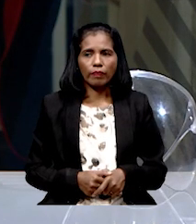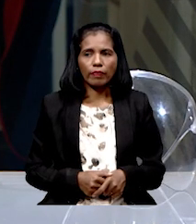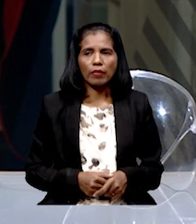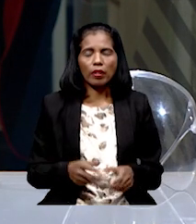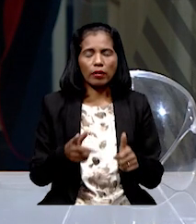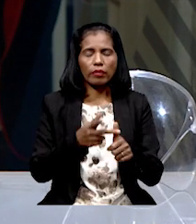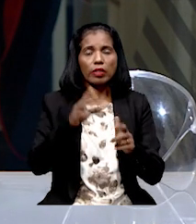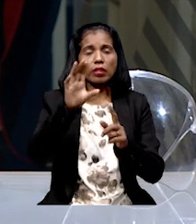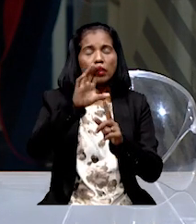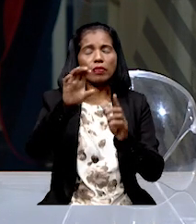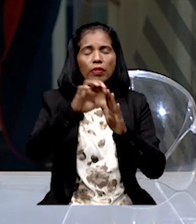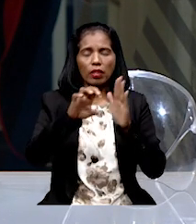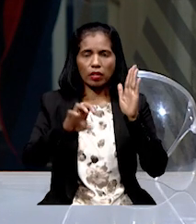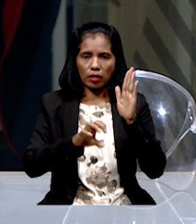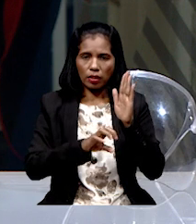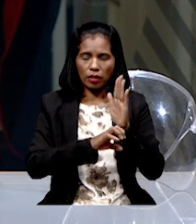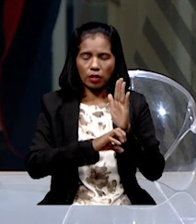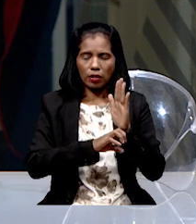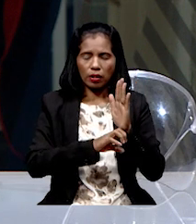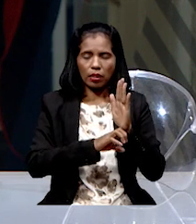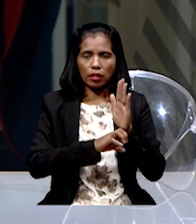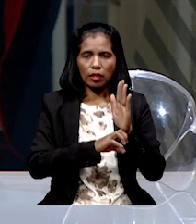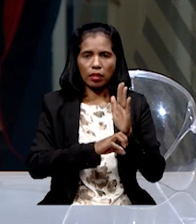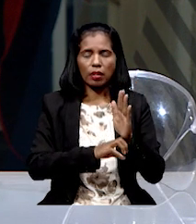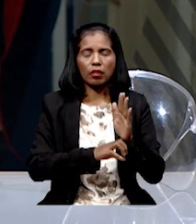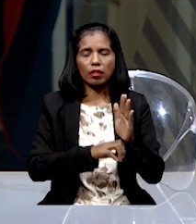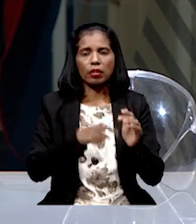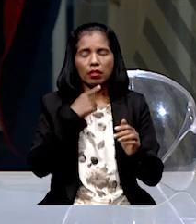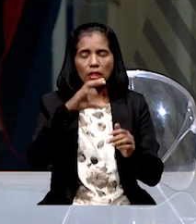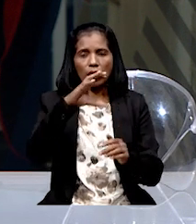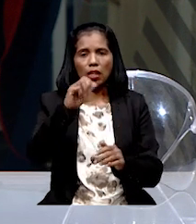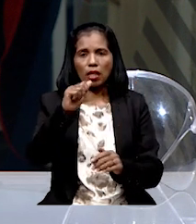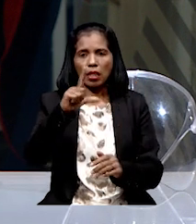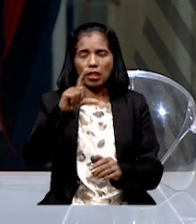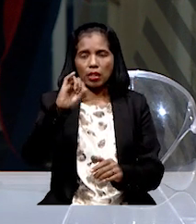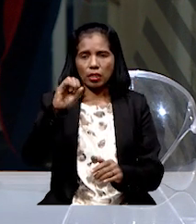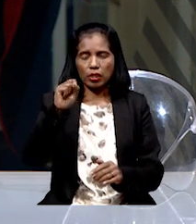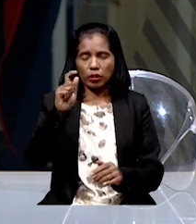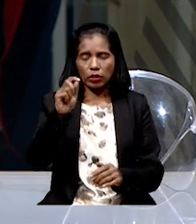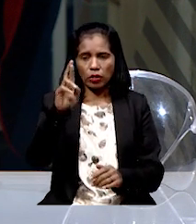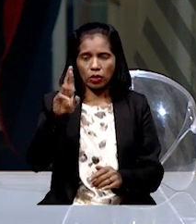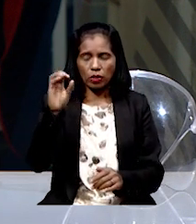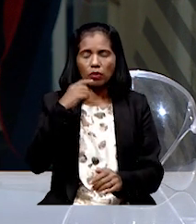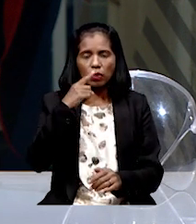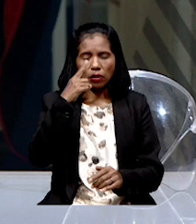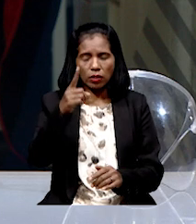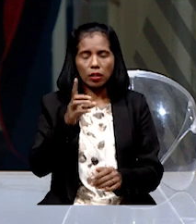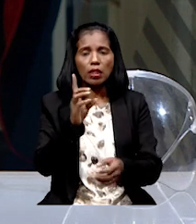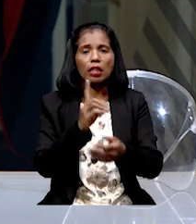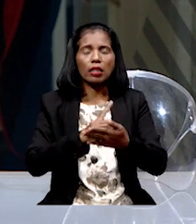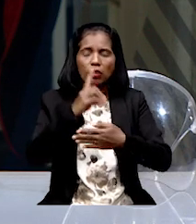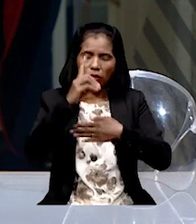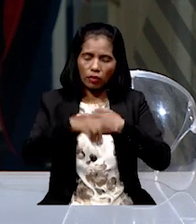Vice-chefe Estado-Maior General FBTL, Major General Calixto Santos Coliati, se desenvolve